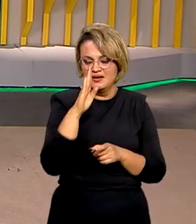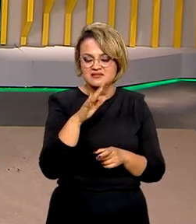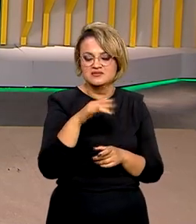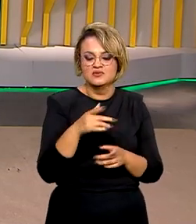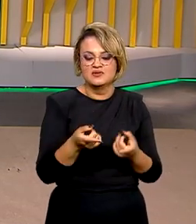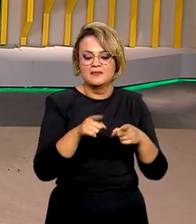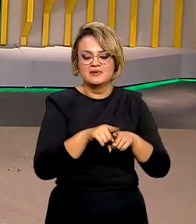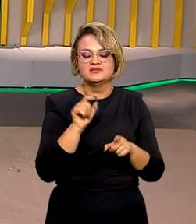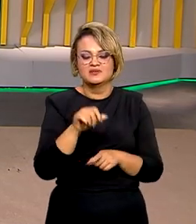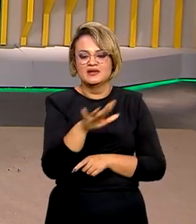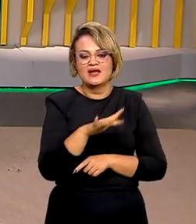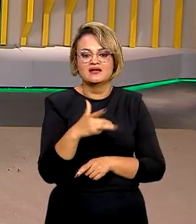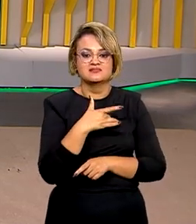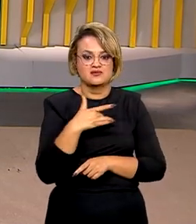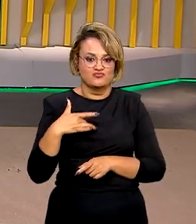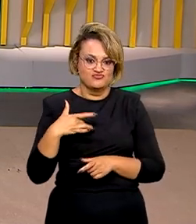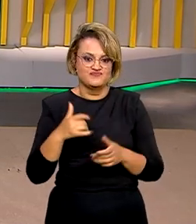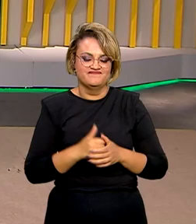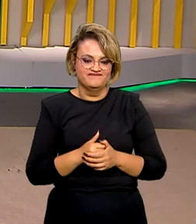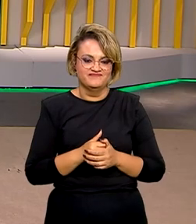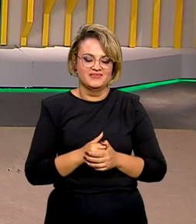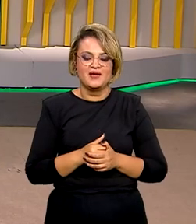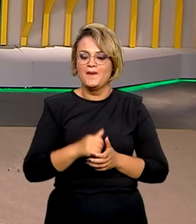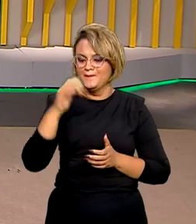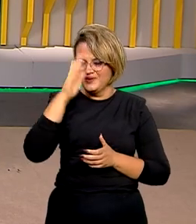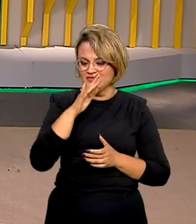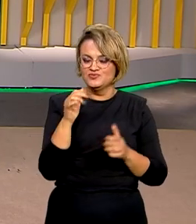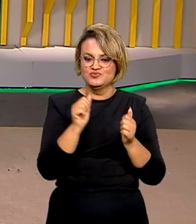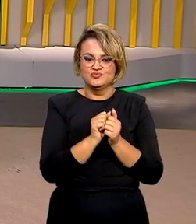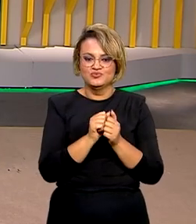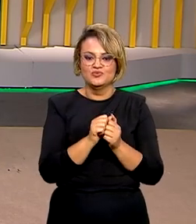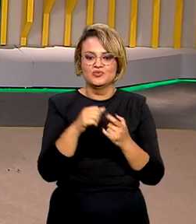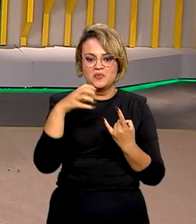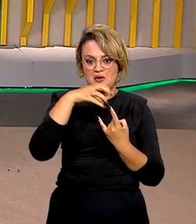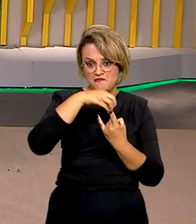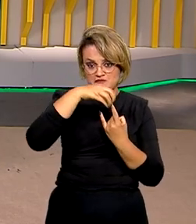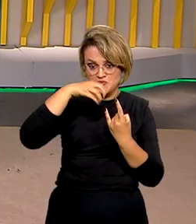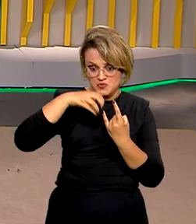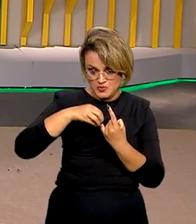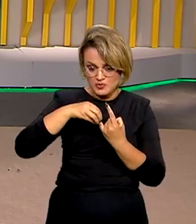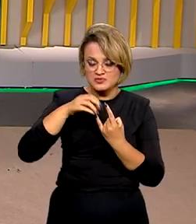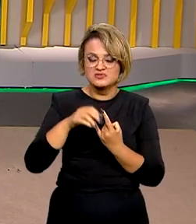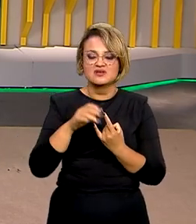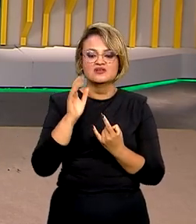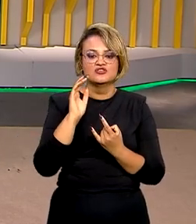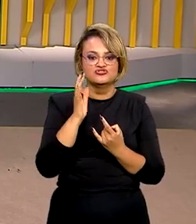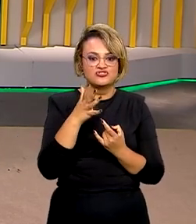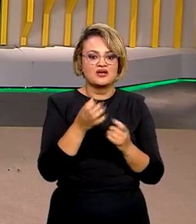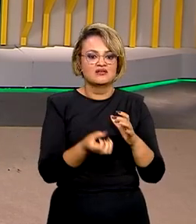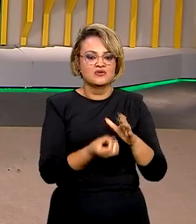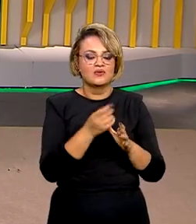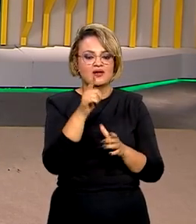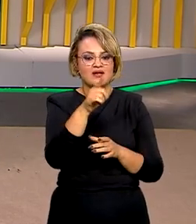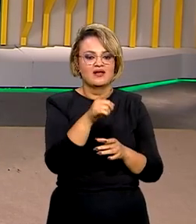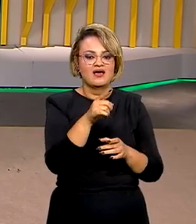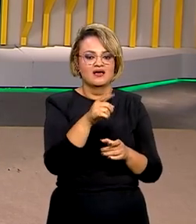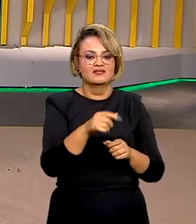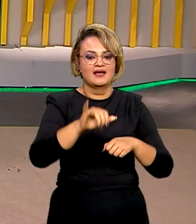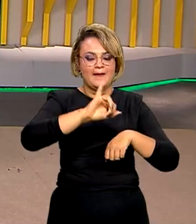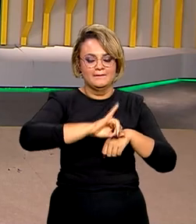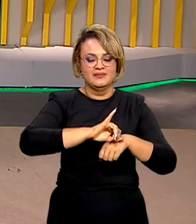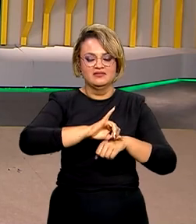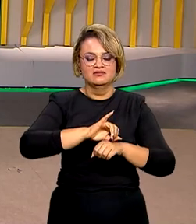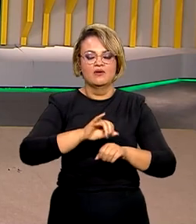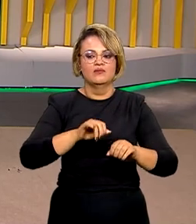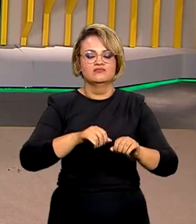saúde. Isso mesmo, Gabi. O Brasil, por meio da Fundação Oswaldo Cruz, ajudou a implementar em Luanda, capital de